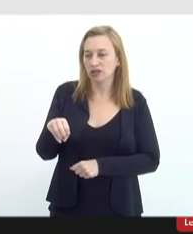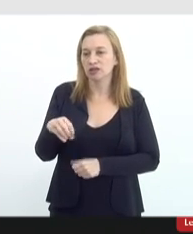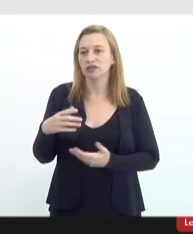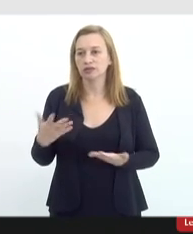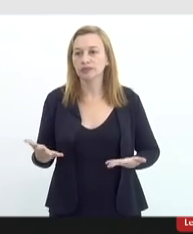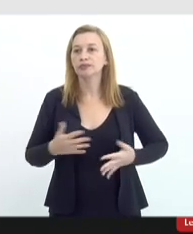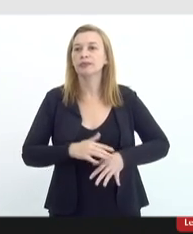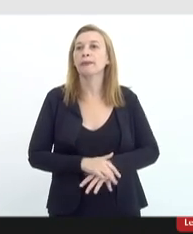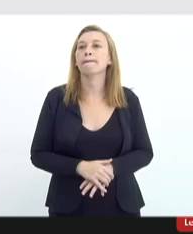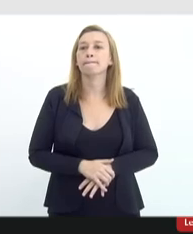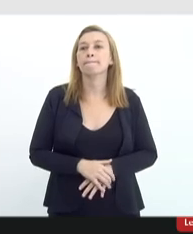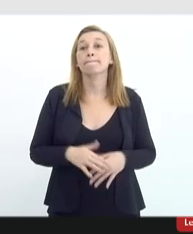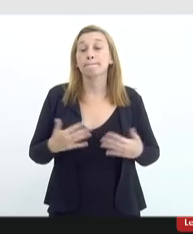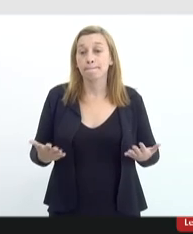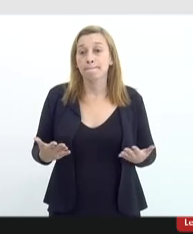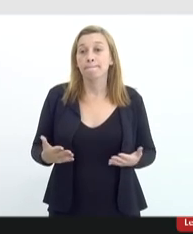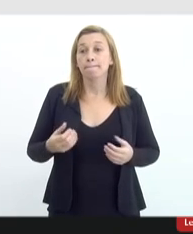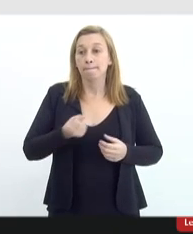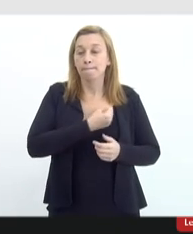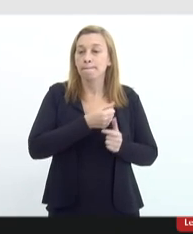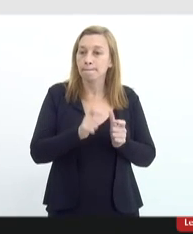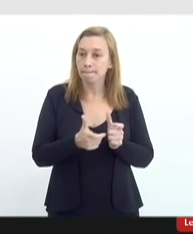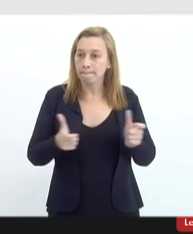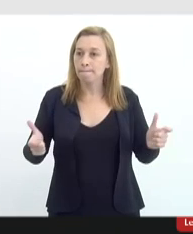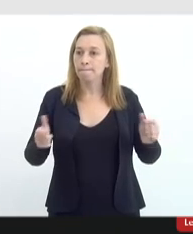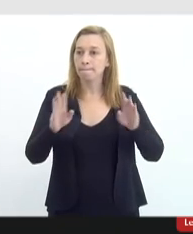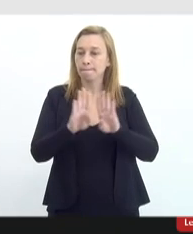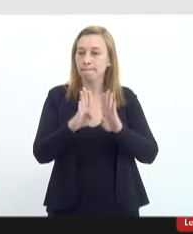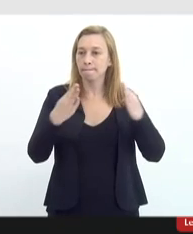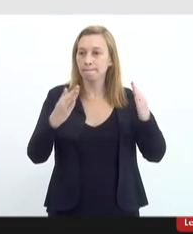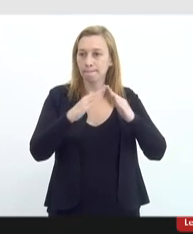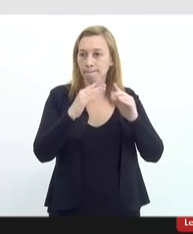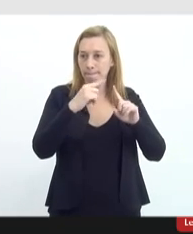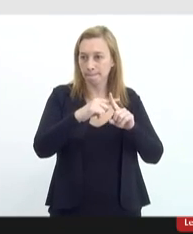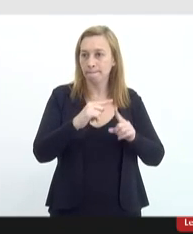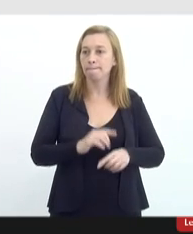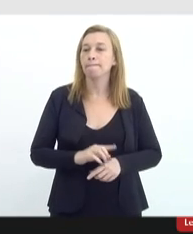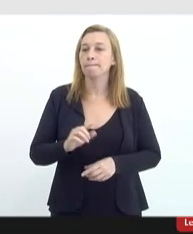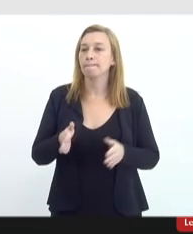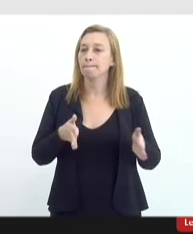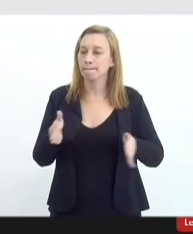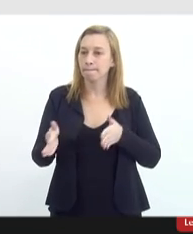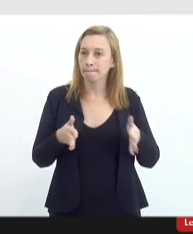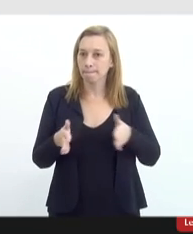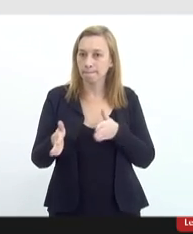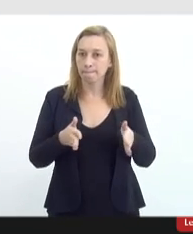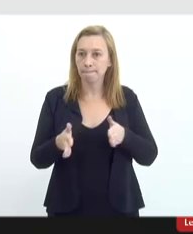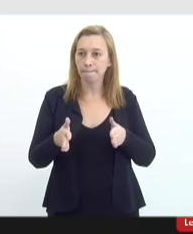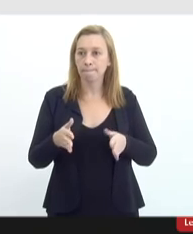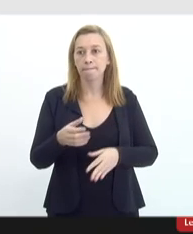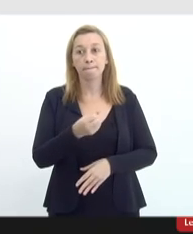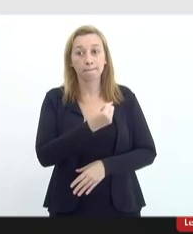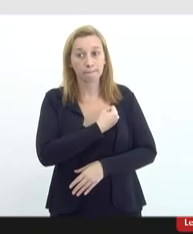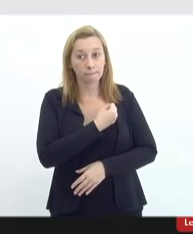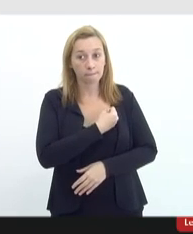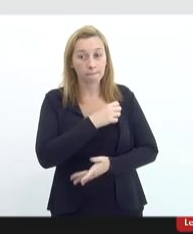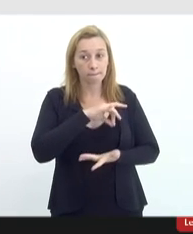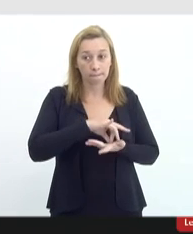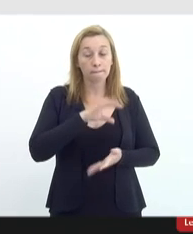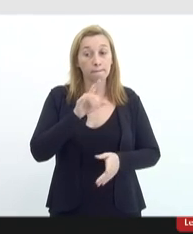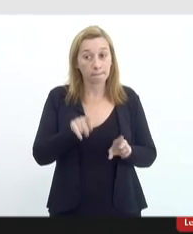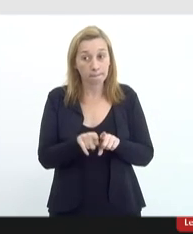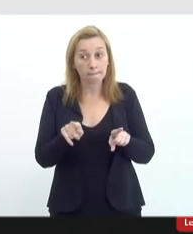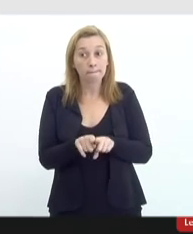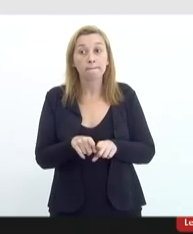evangélico, tá? Então, se teve um crescimento da abertura de templos. Então, nesse período, isso com dados oficiais também, tá?